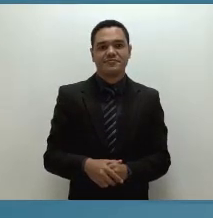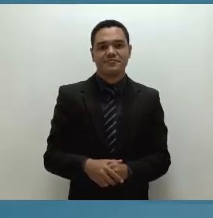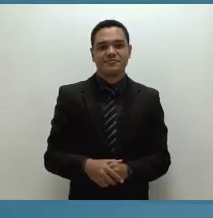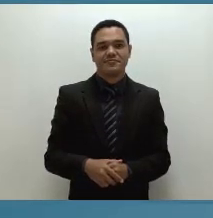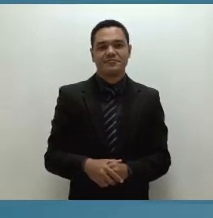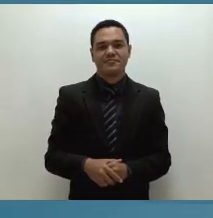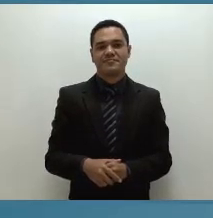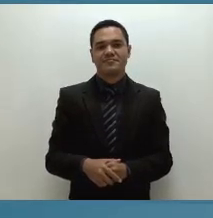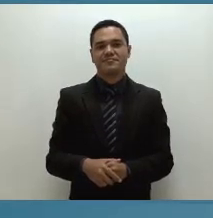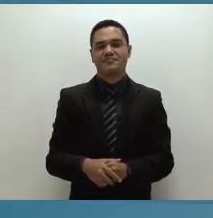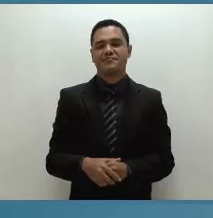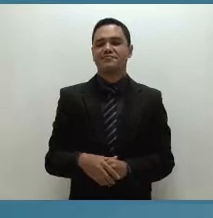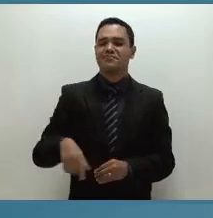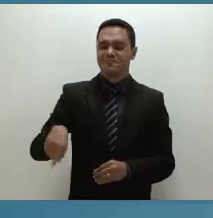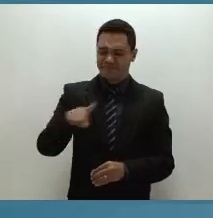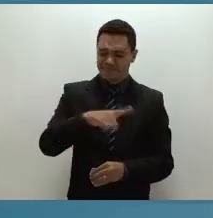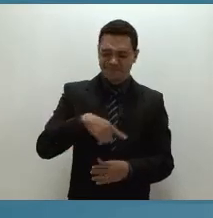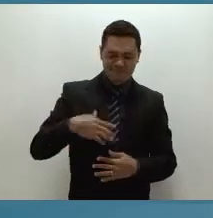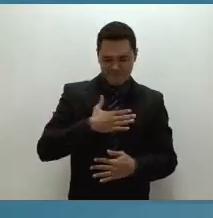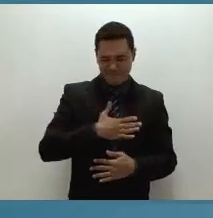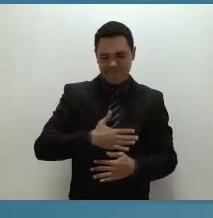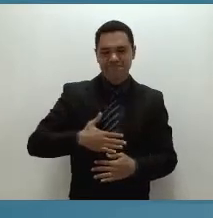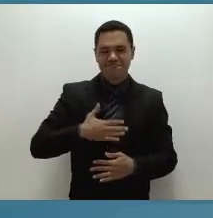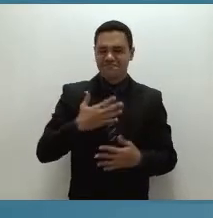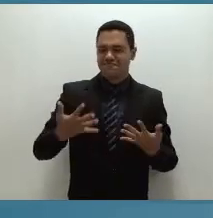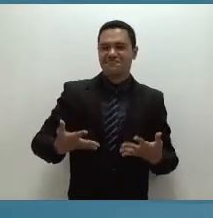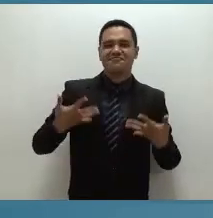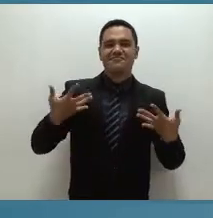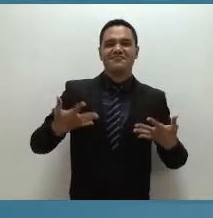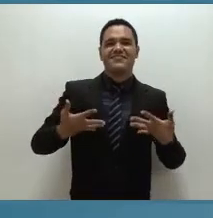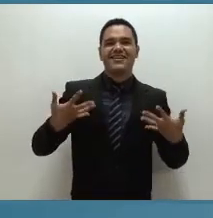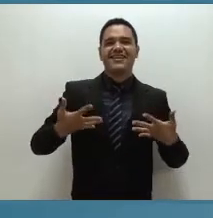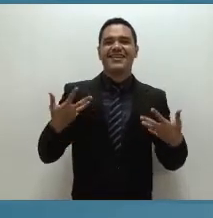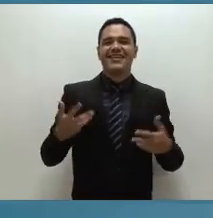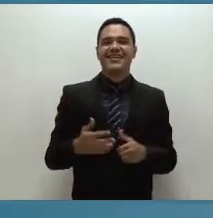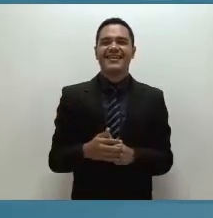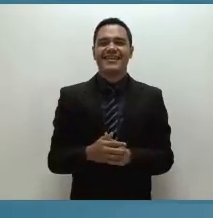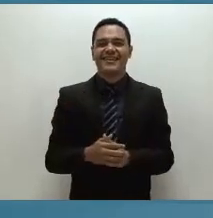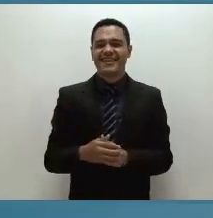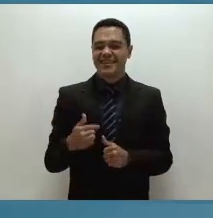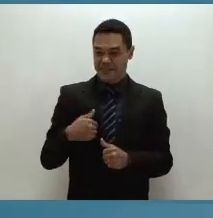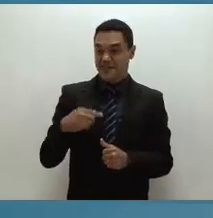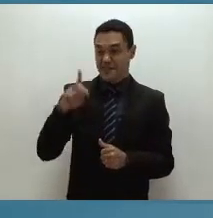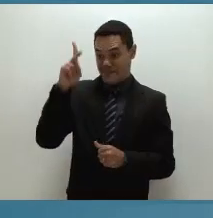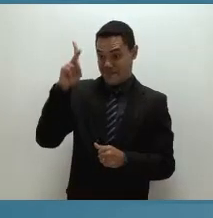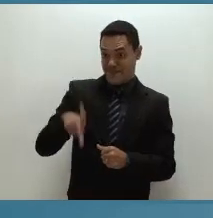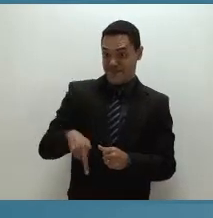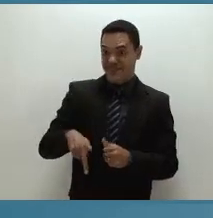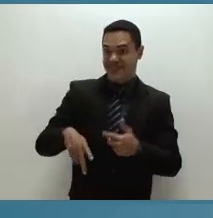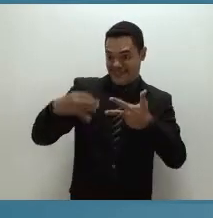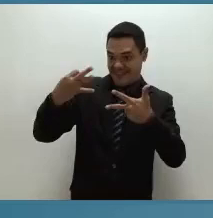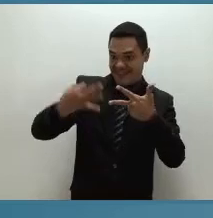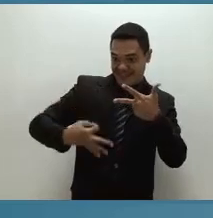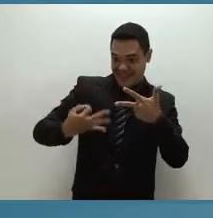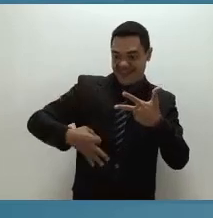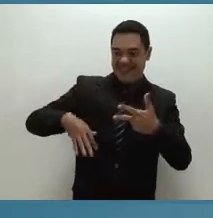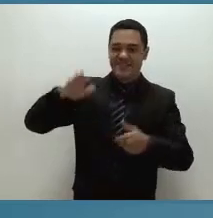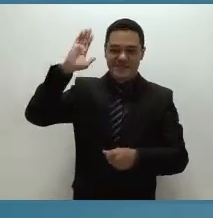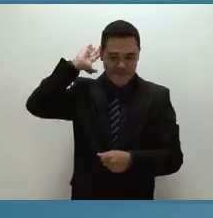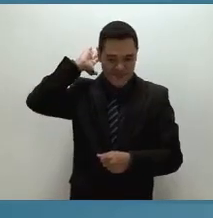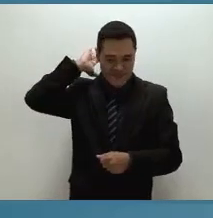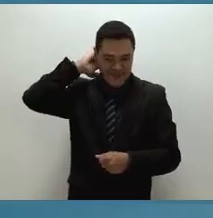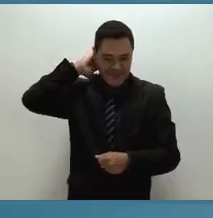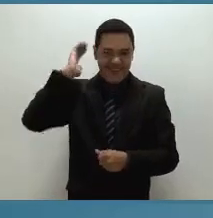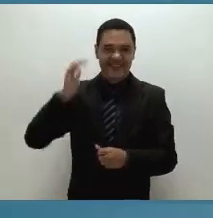É com satisfação e alegria que, na condição de presidente do Poder Judiciário do Estado do